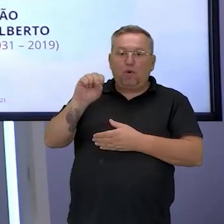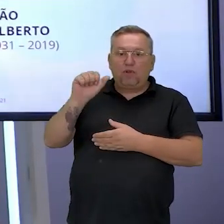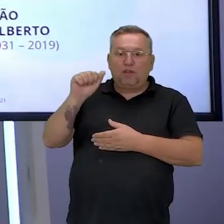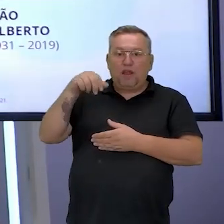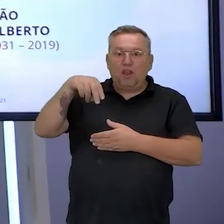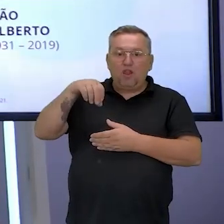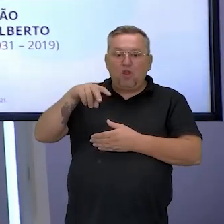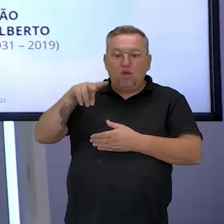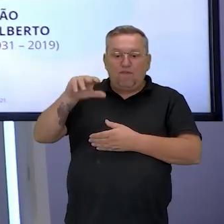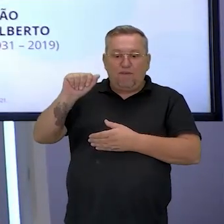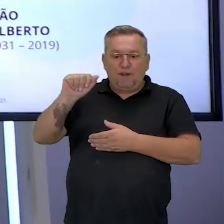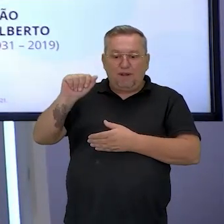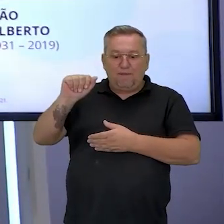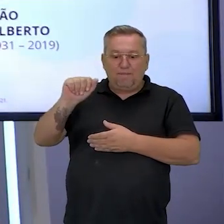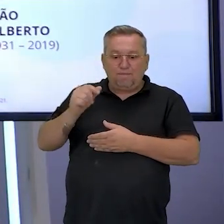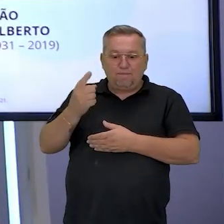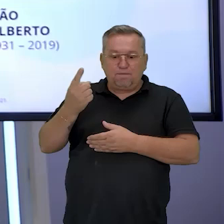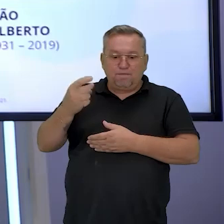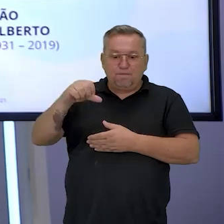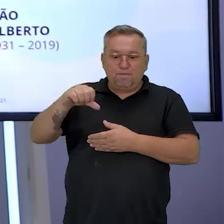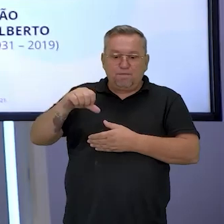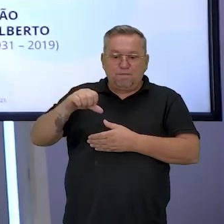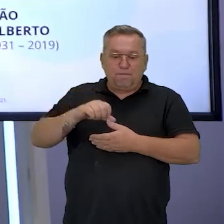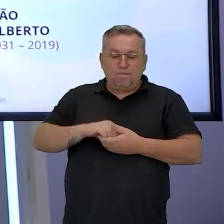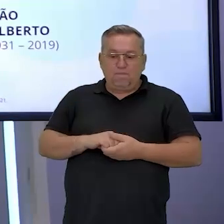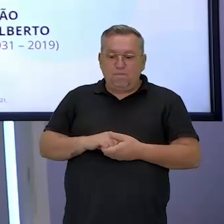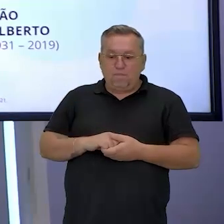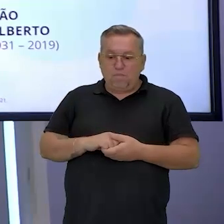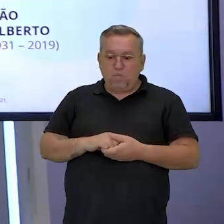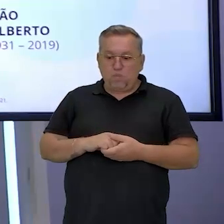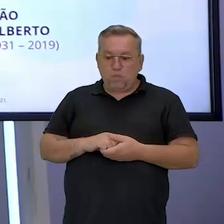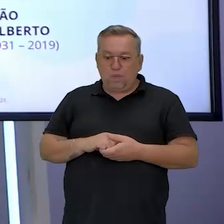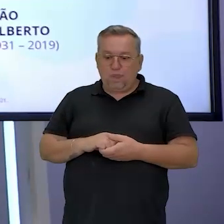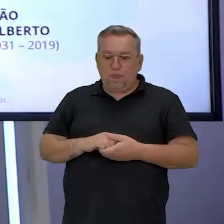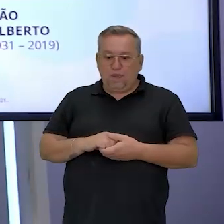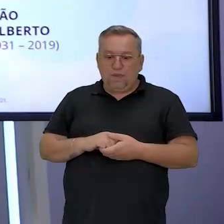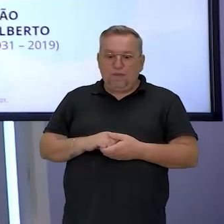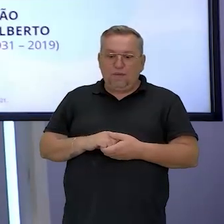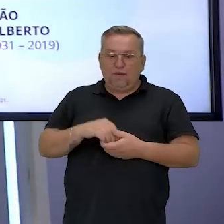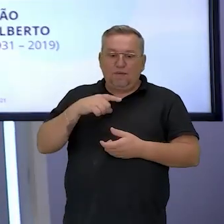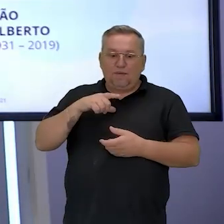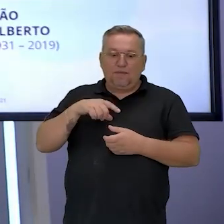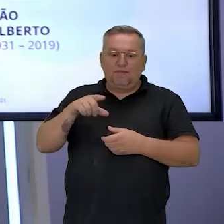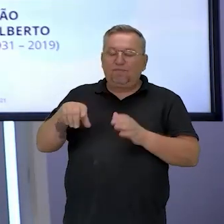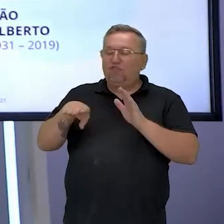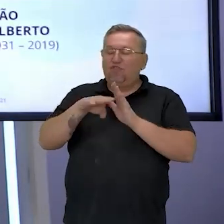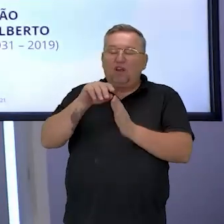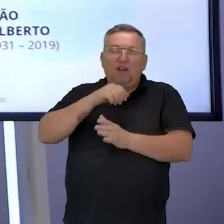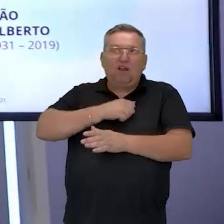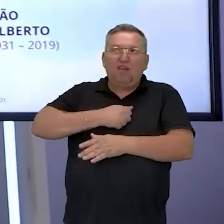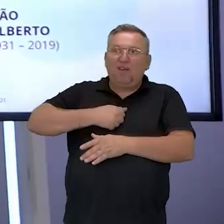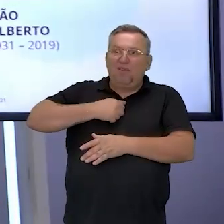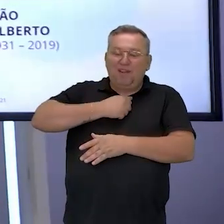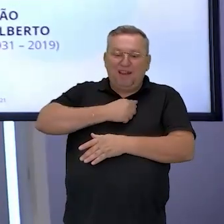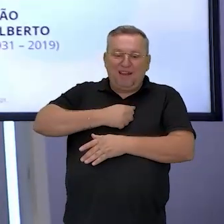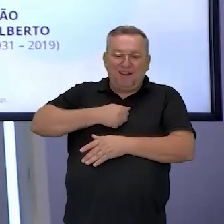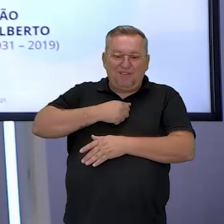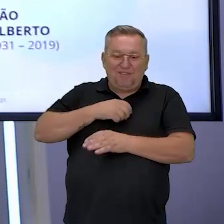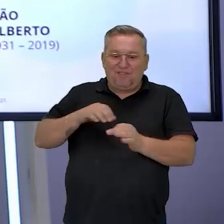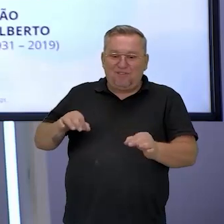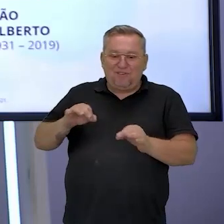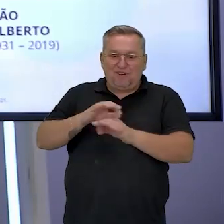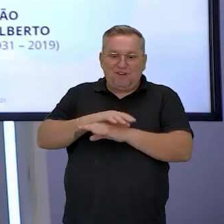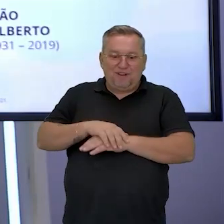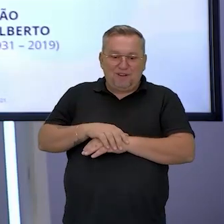Gilberto e do Tom Jobim em 1958 com o álbum Chega de Saudade. A maravilhosa e